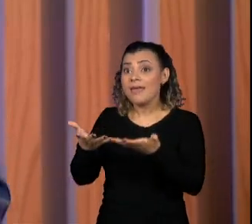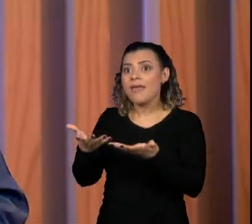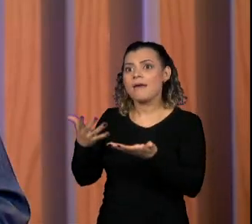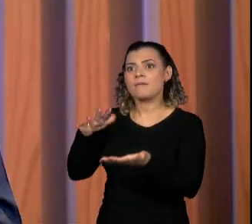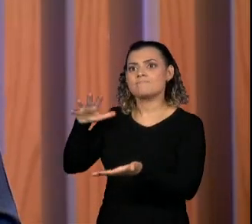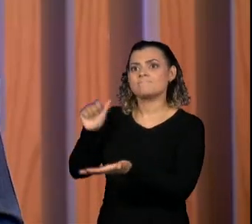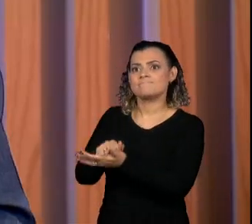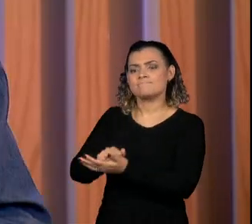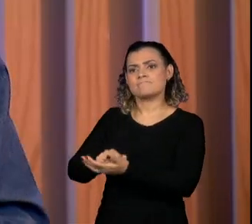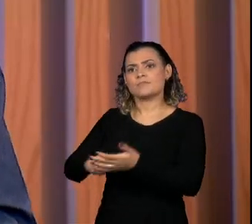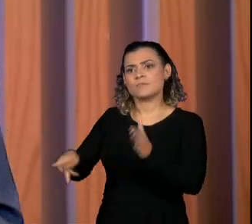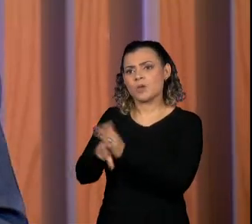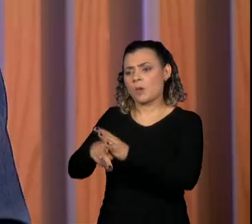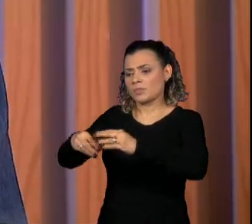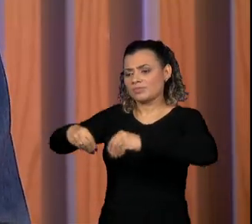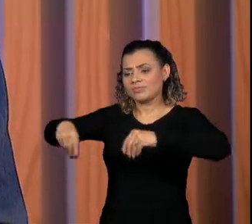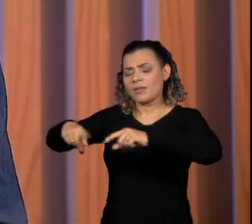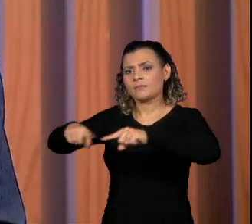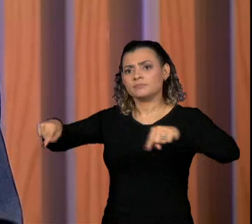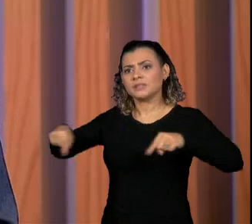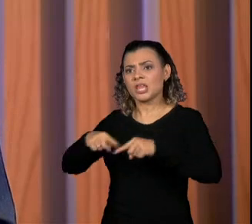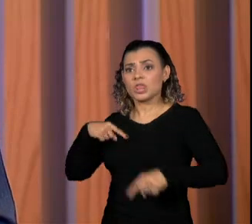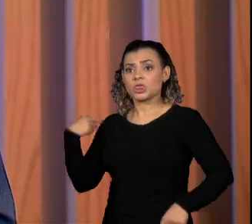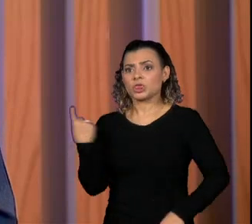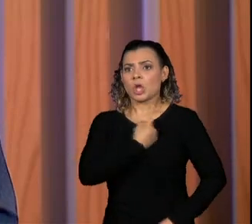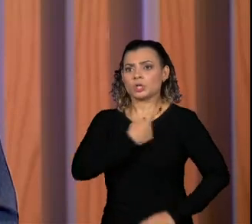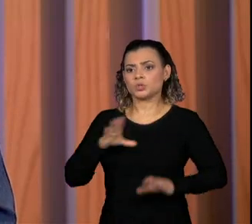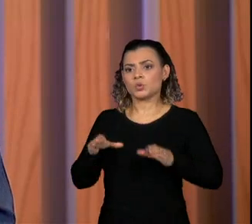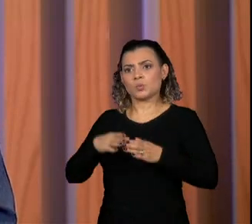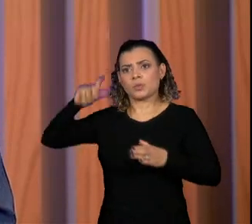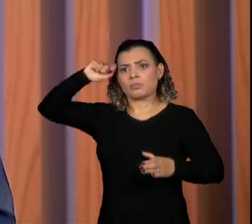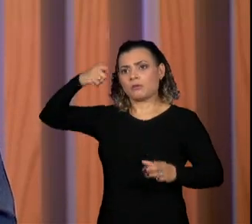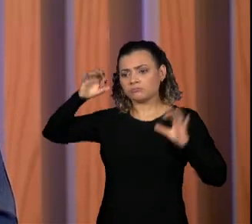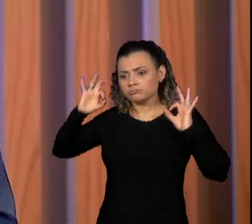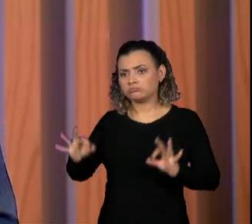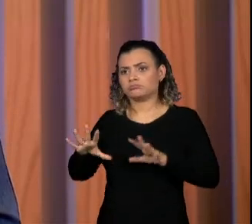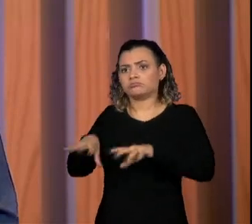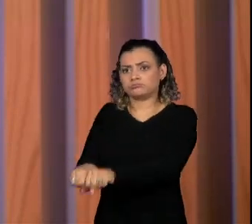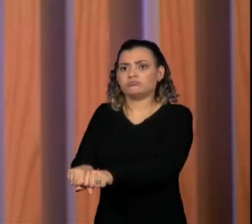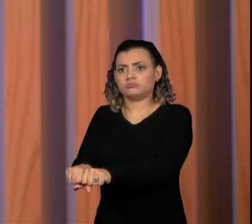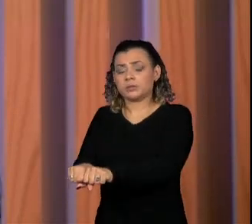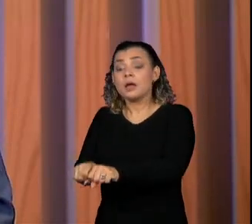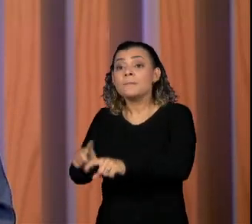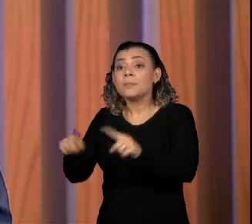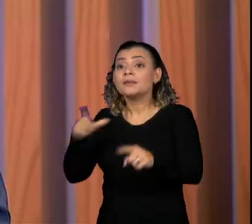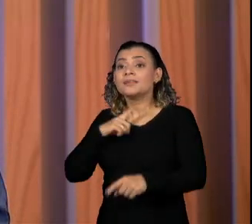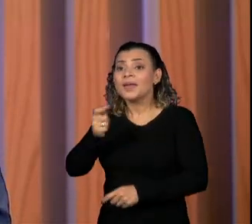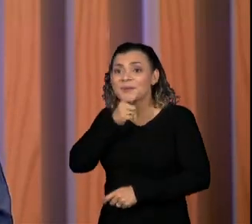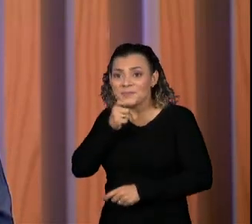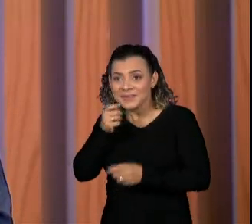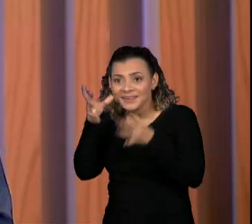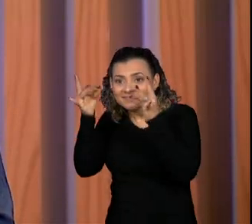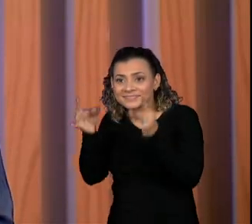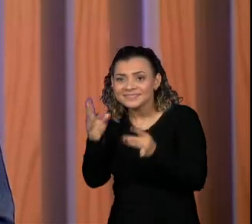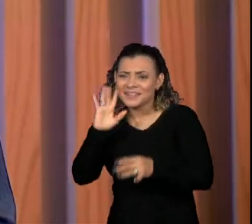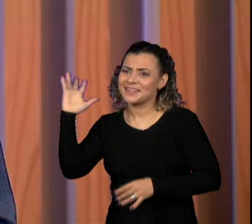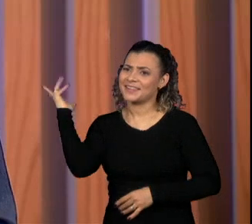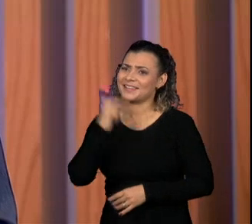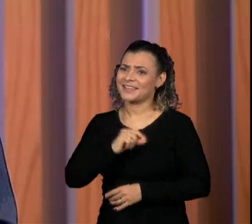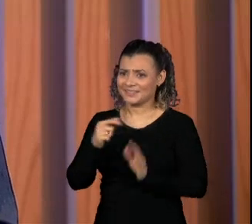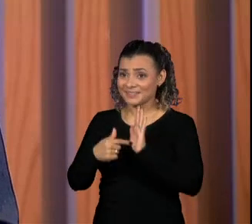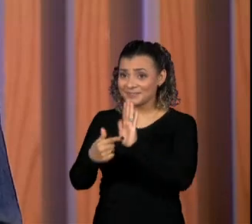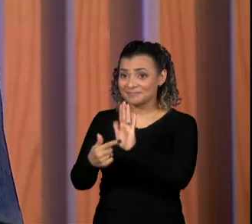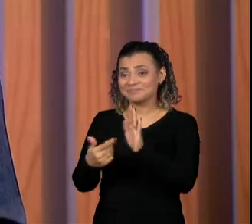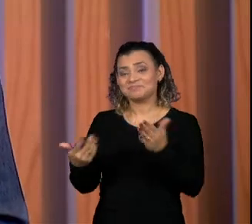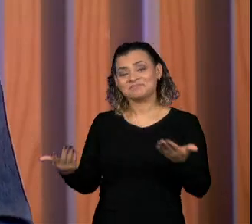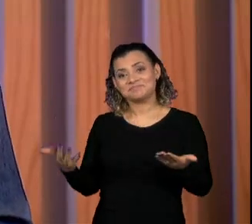de ter a propriedade, o pertencimento dessas terras. E aí você tem essa questão também dessa reportagem linda, né, que foi apresentada agora pelo